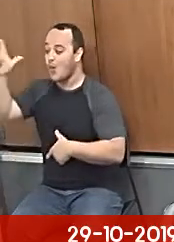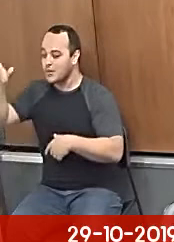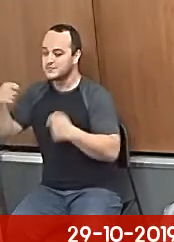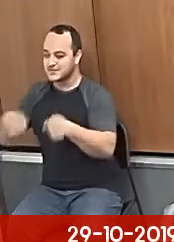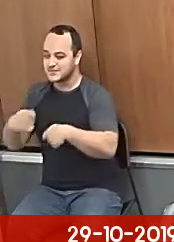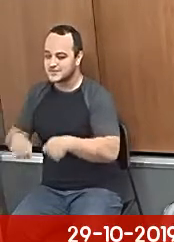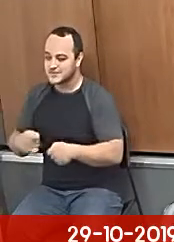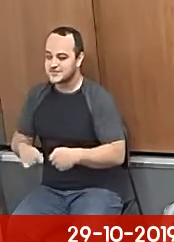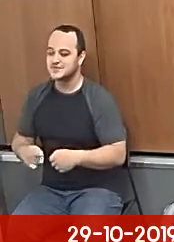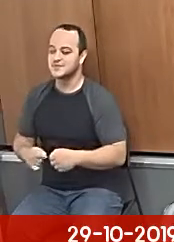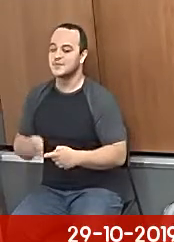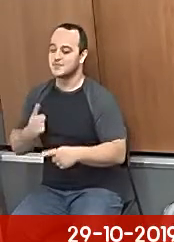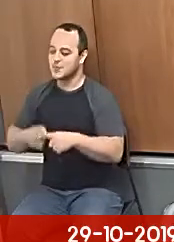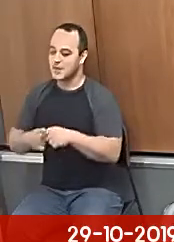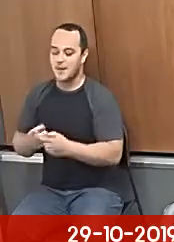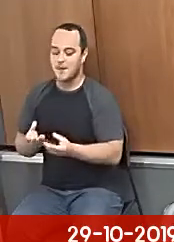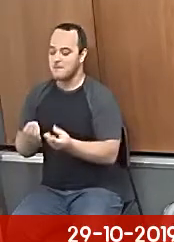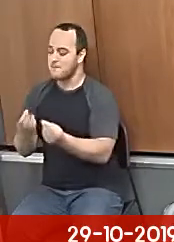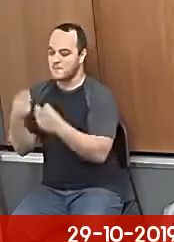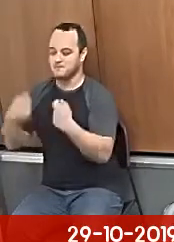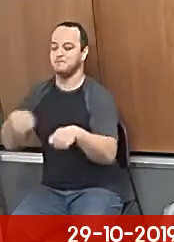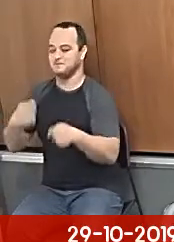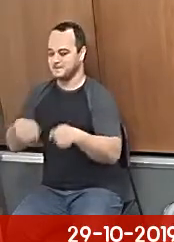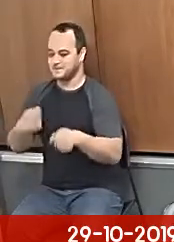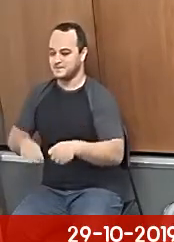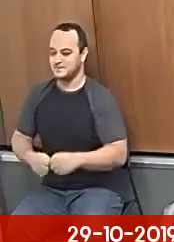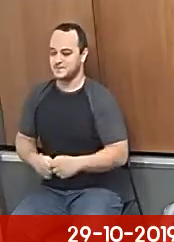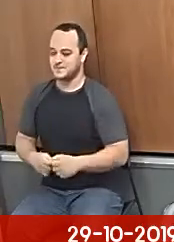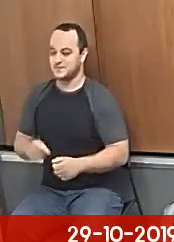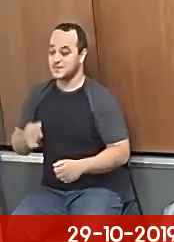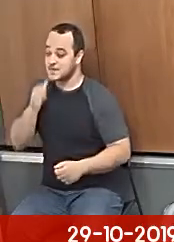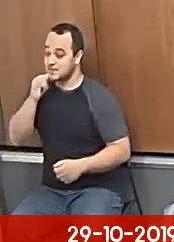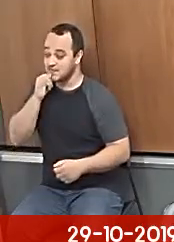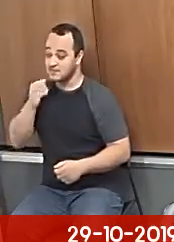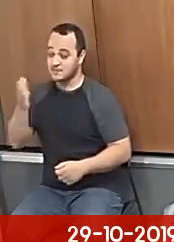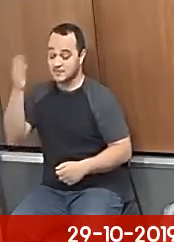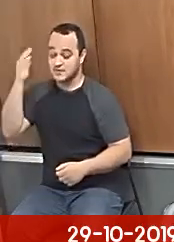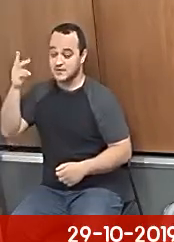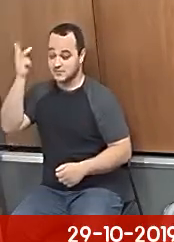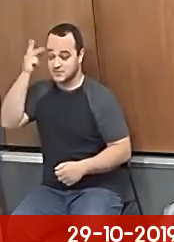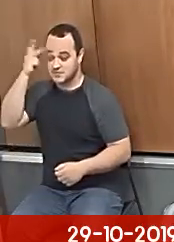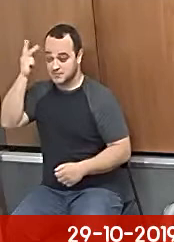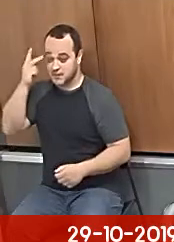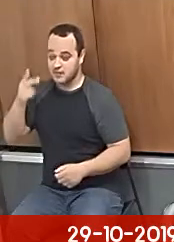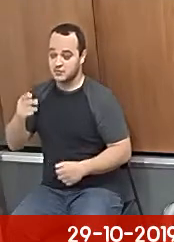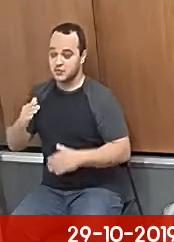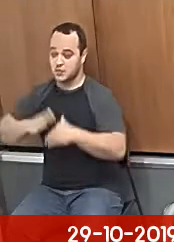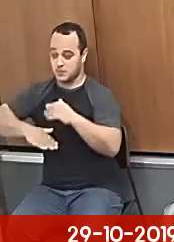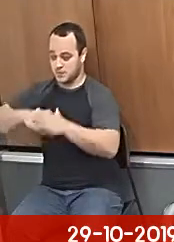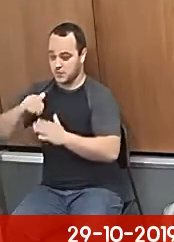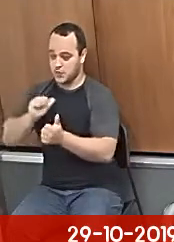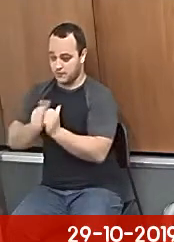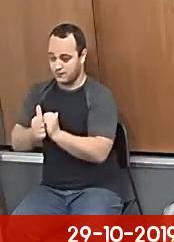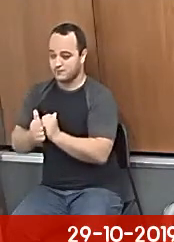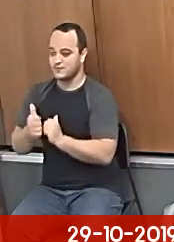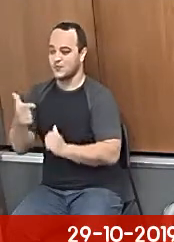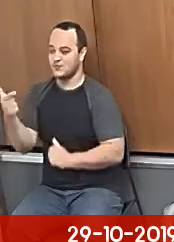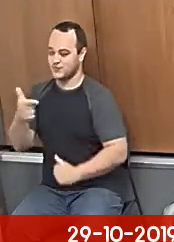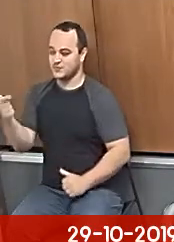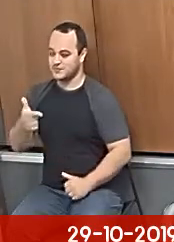Como eu falei, São Paulo, em dois anos, saiu de 22 atletas para 112. Eles eram o último time colocado no